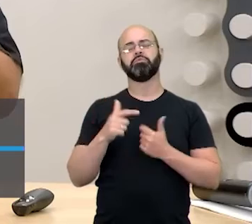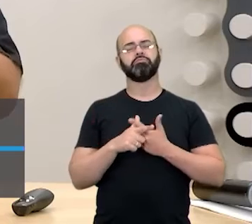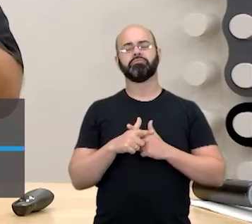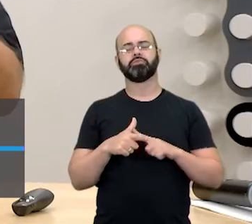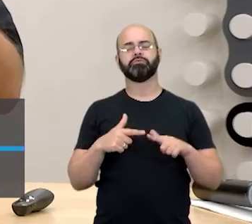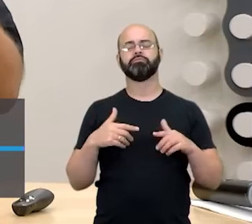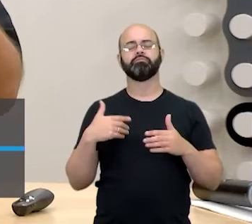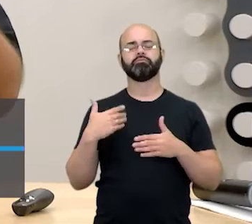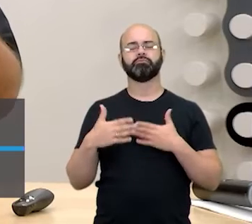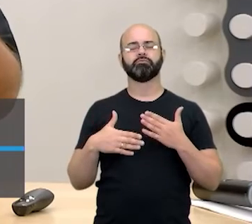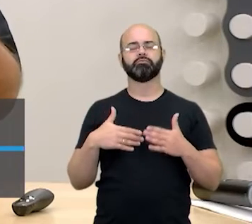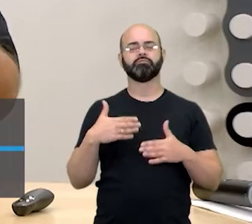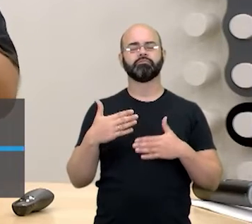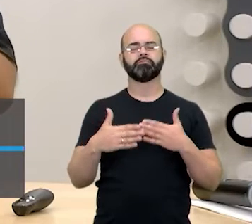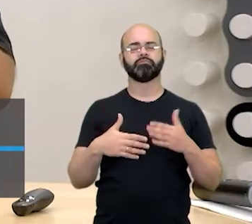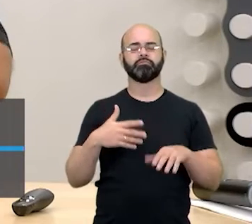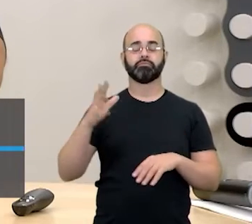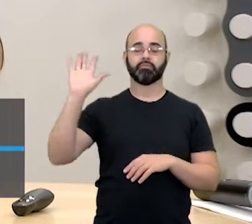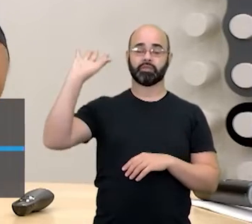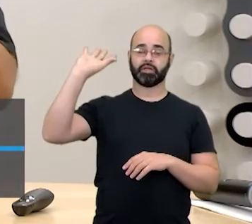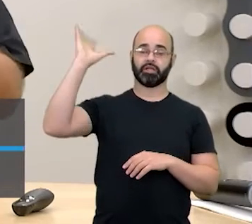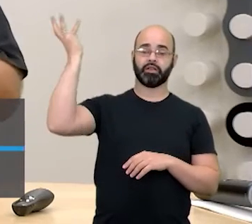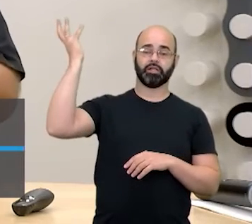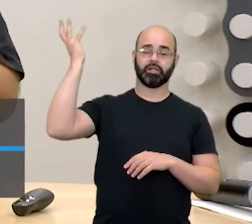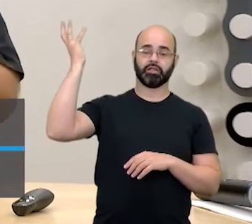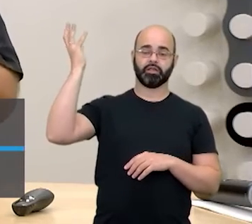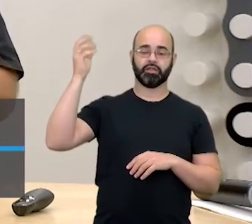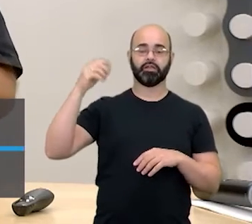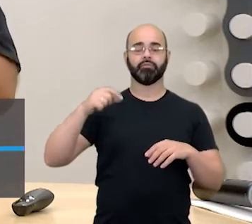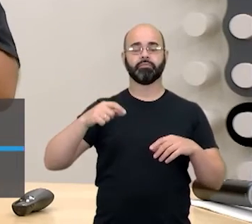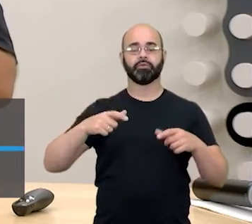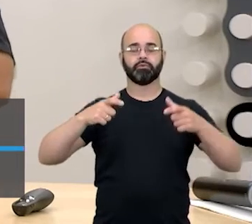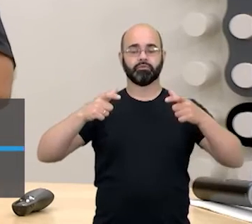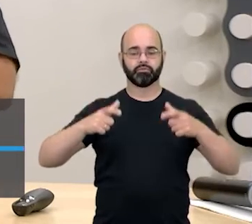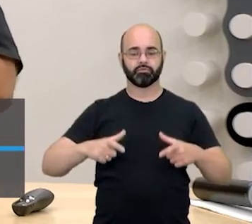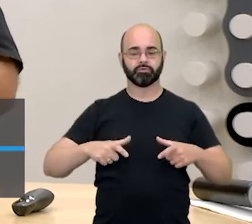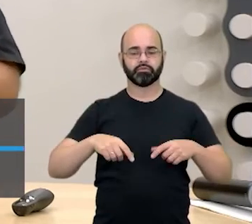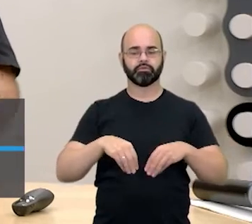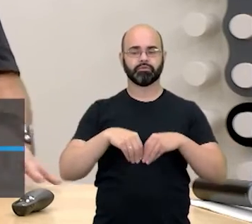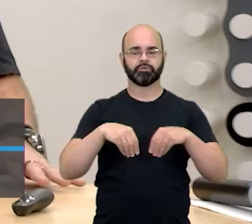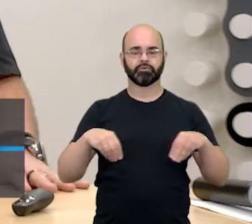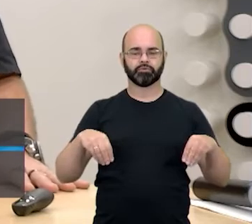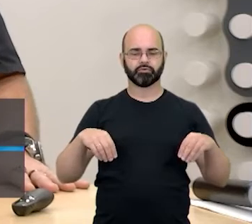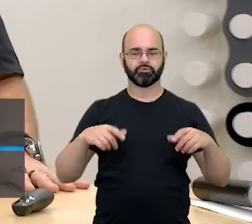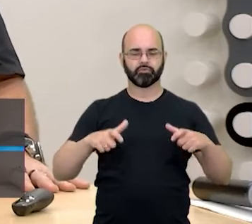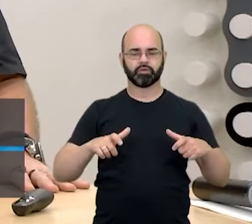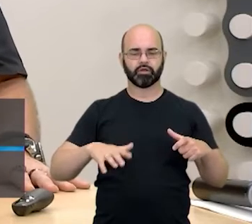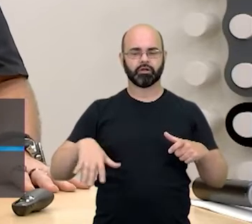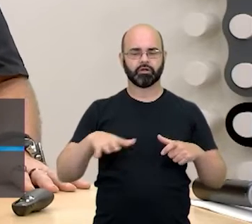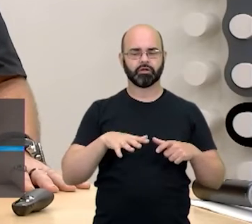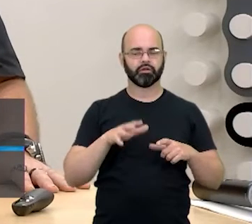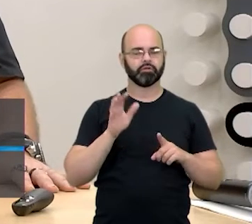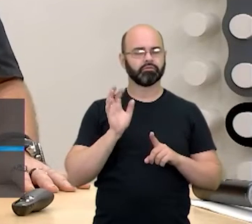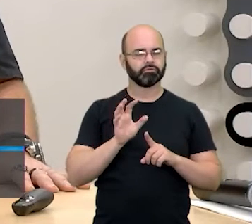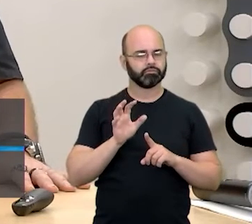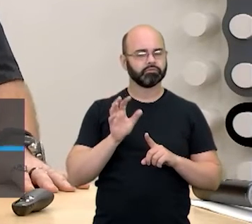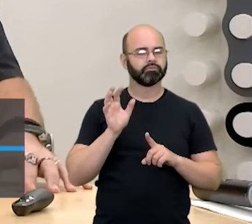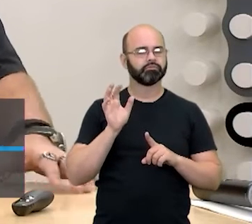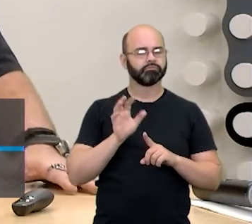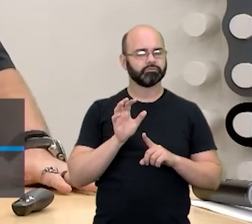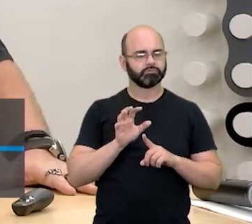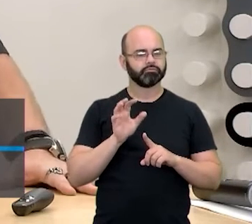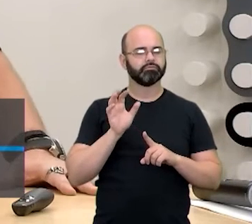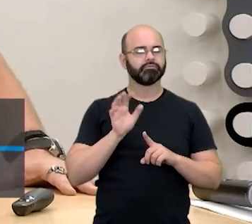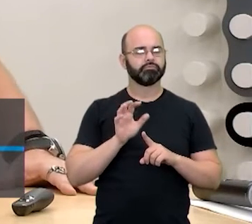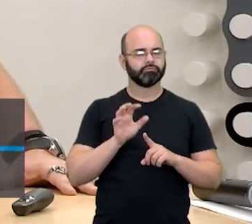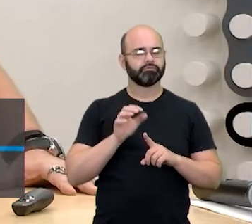vários aspectos climáticos, né, territoriais, né, está tendo interferência aí do ser humano. Por isso